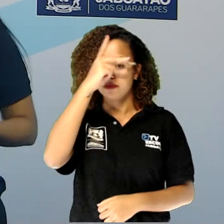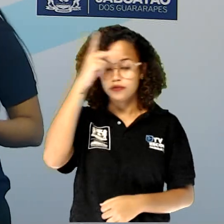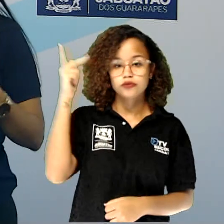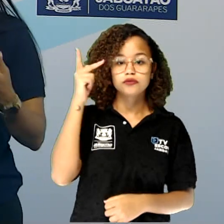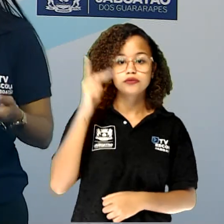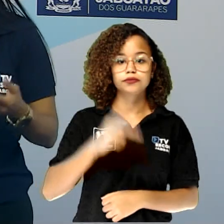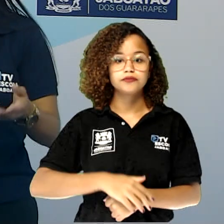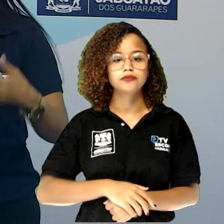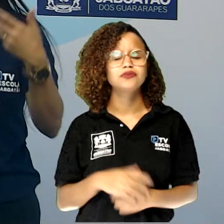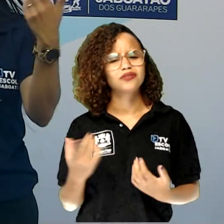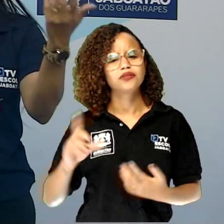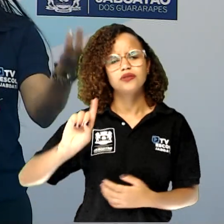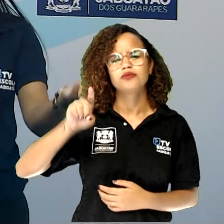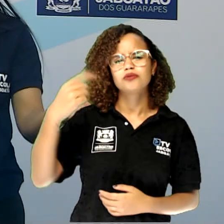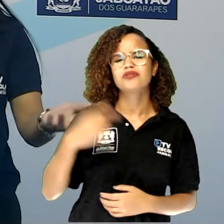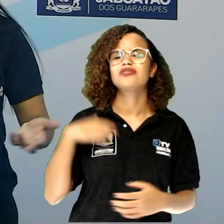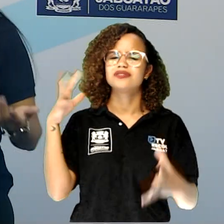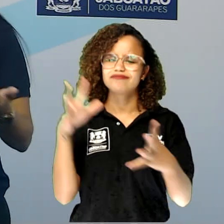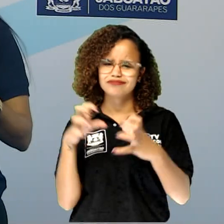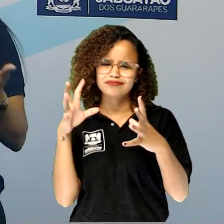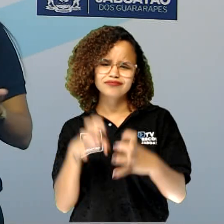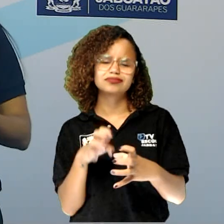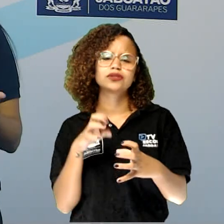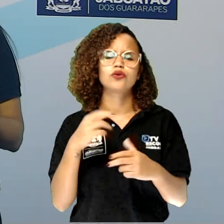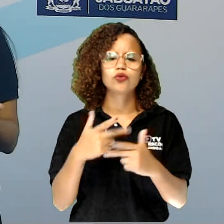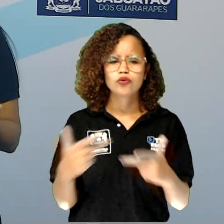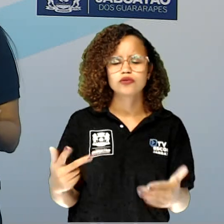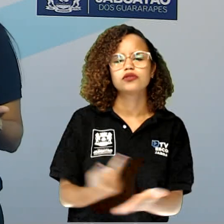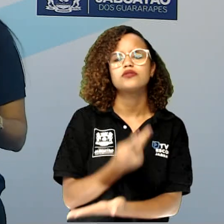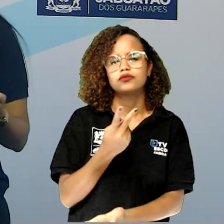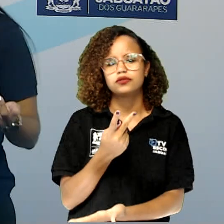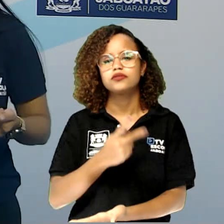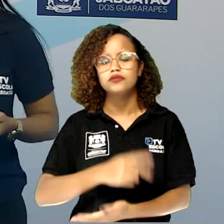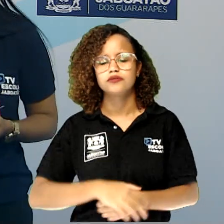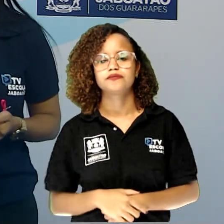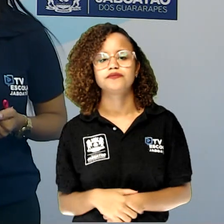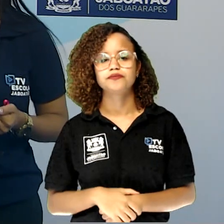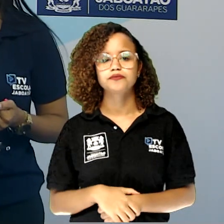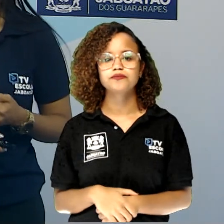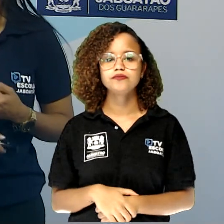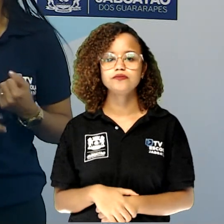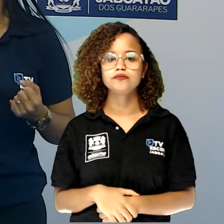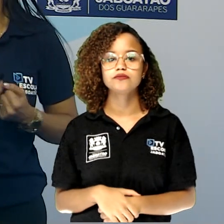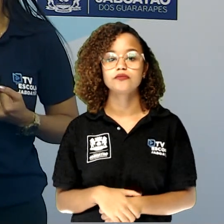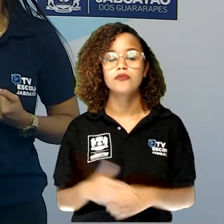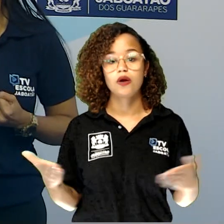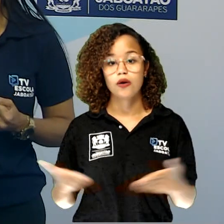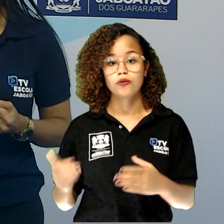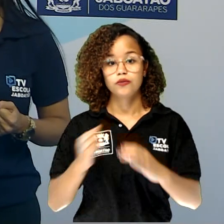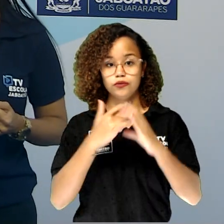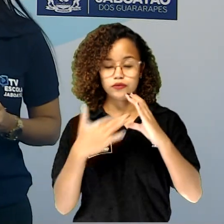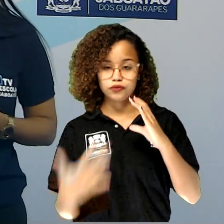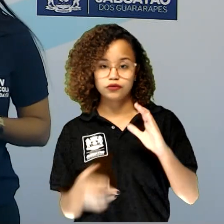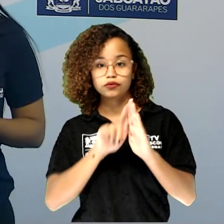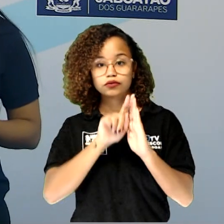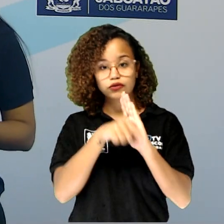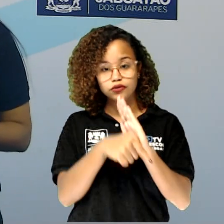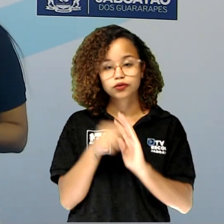né? E que depois vai lá reclamar, né? De algo que teve prejuízo. E agora a característica do gênero